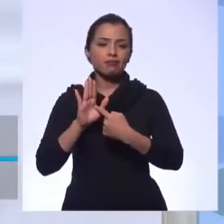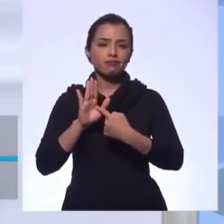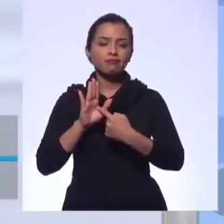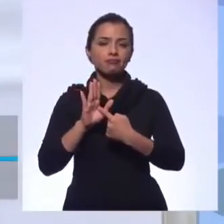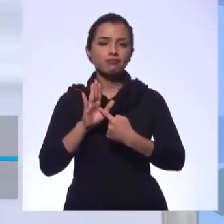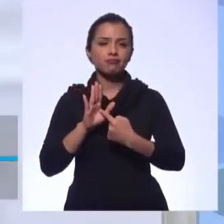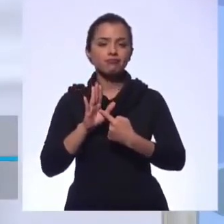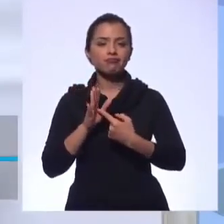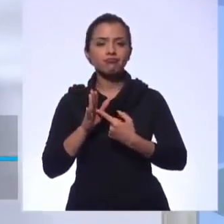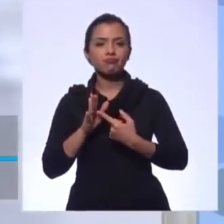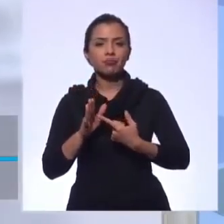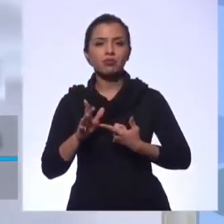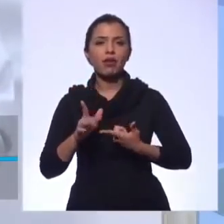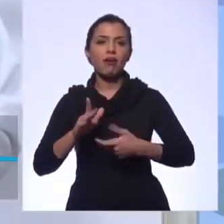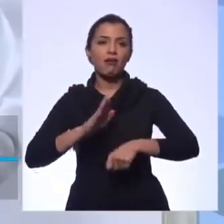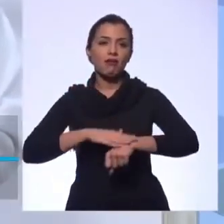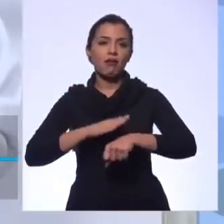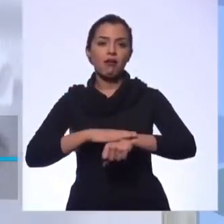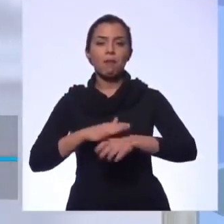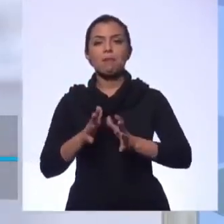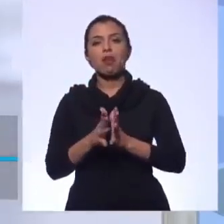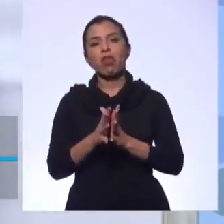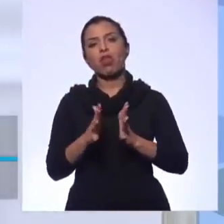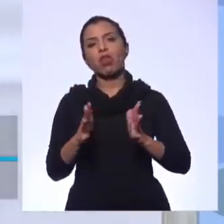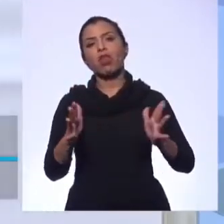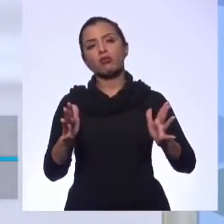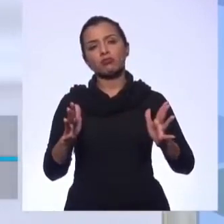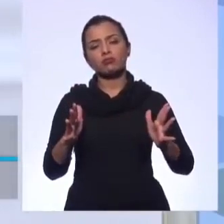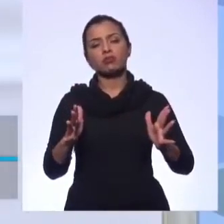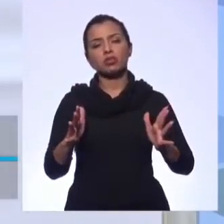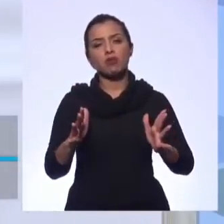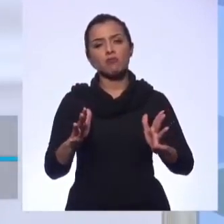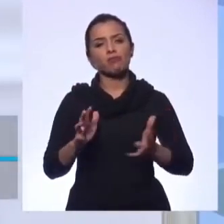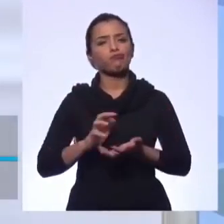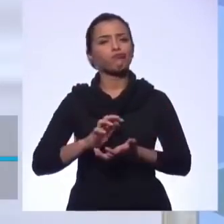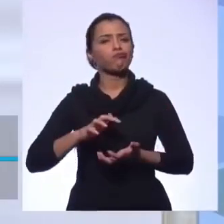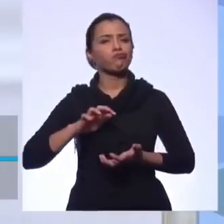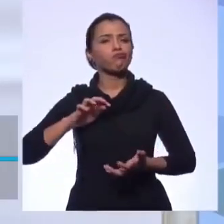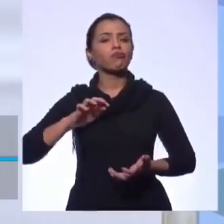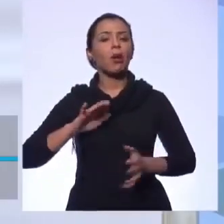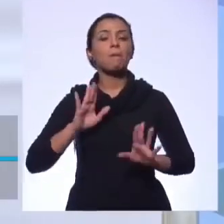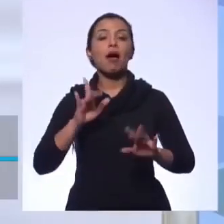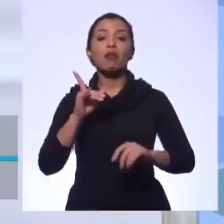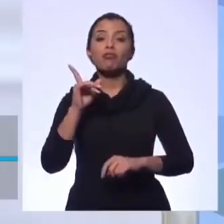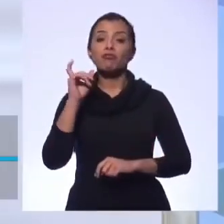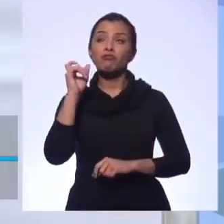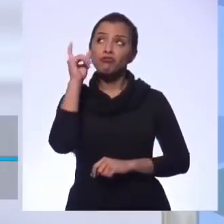ficar lá no organismo por longos tempos, mas dificilmente ela vai ter assim alguma